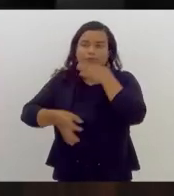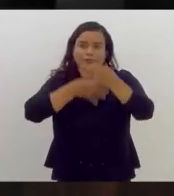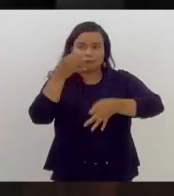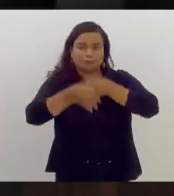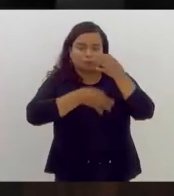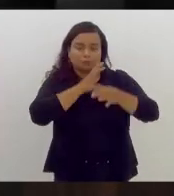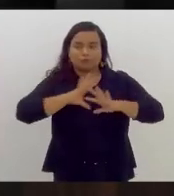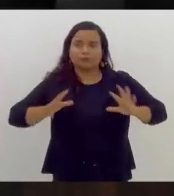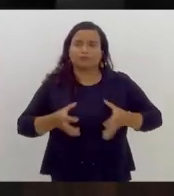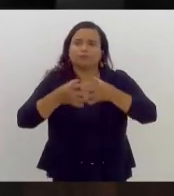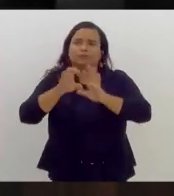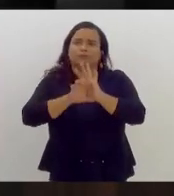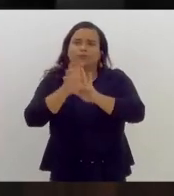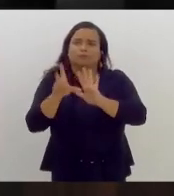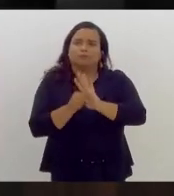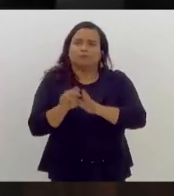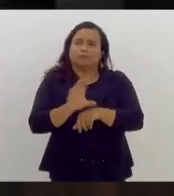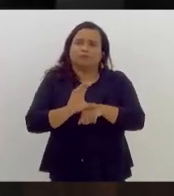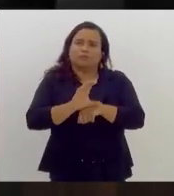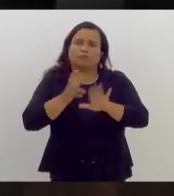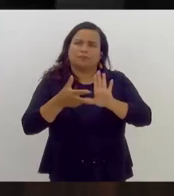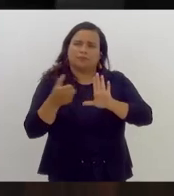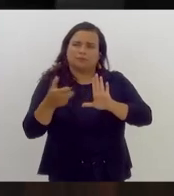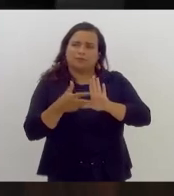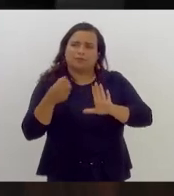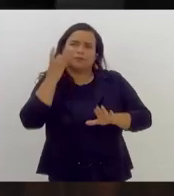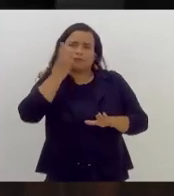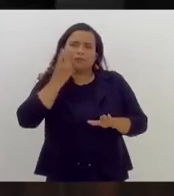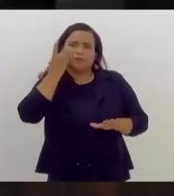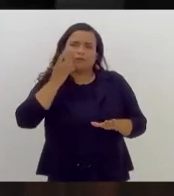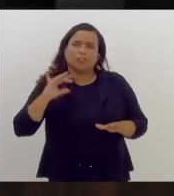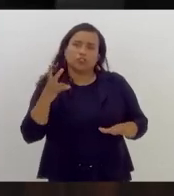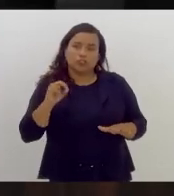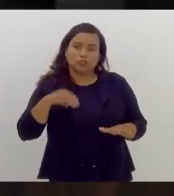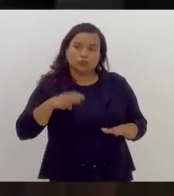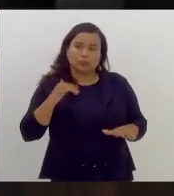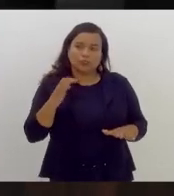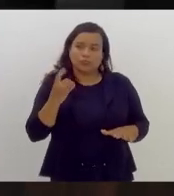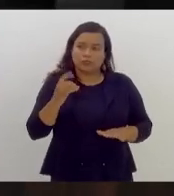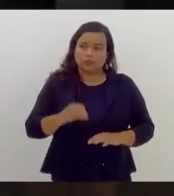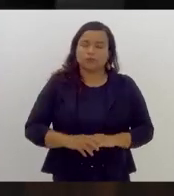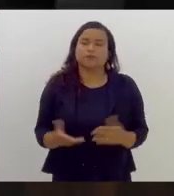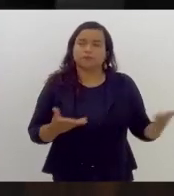parecer pela Comissão de Emendas Condicionais e Vetos o deputado Chico Machado.